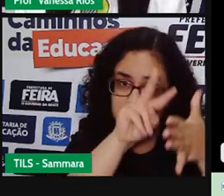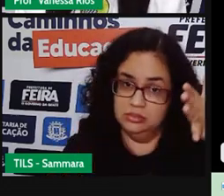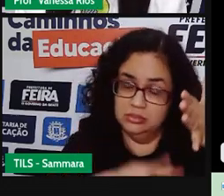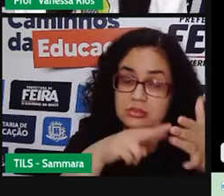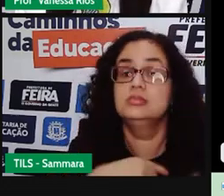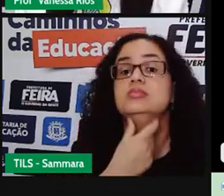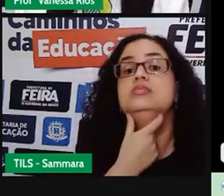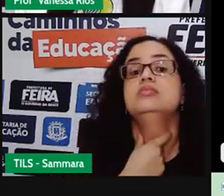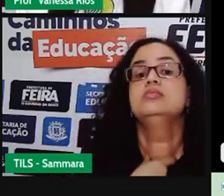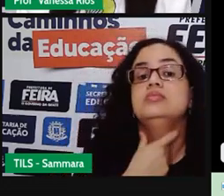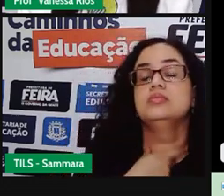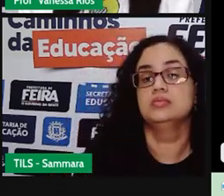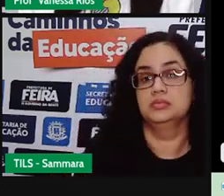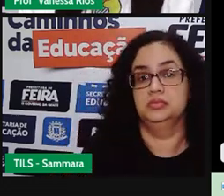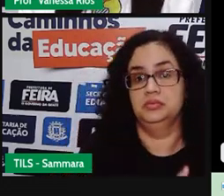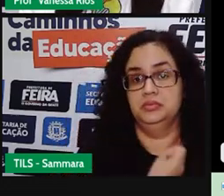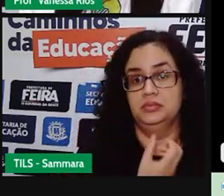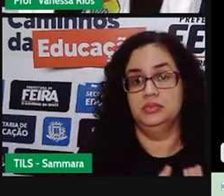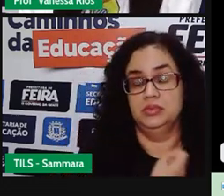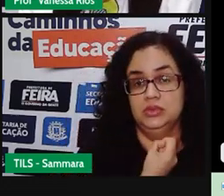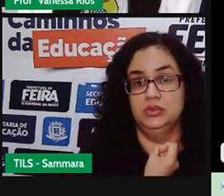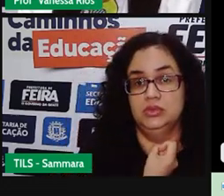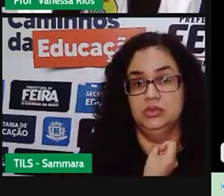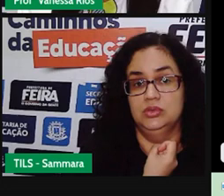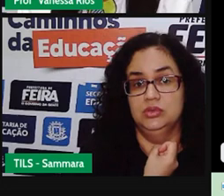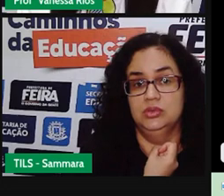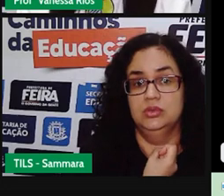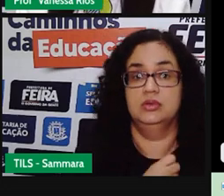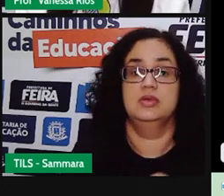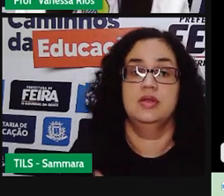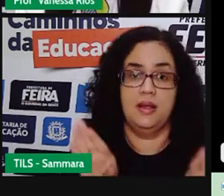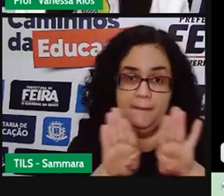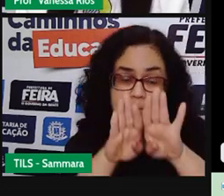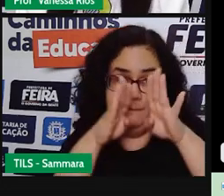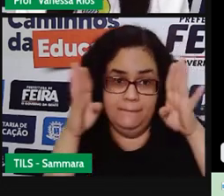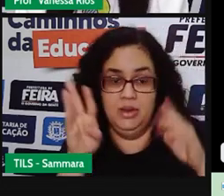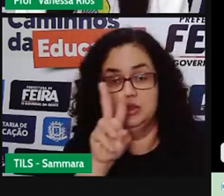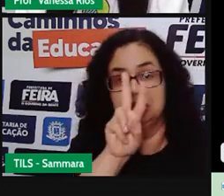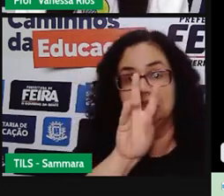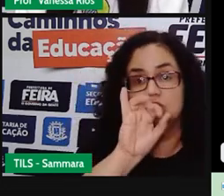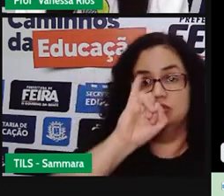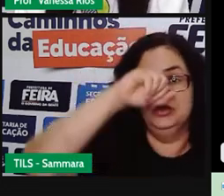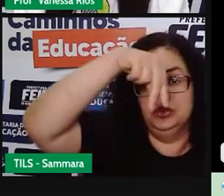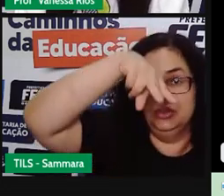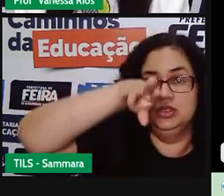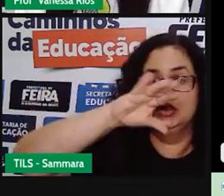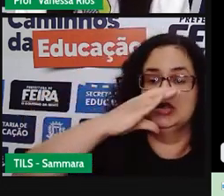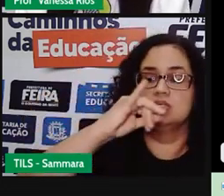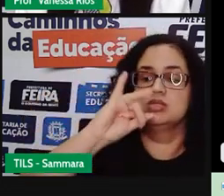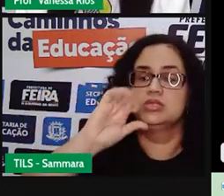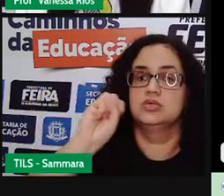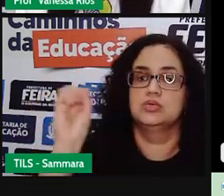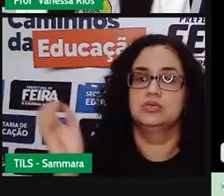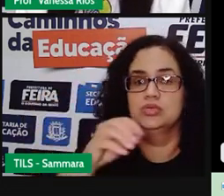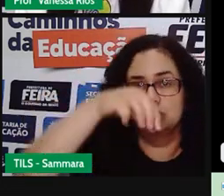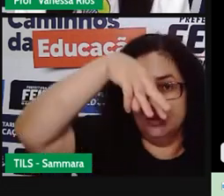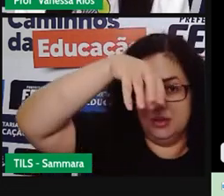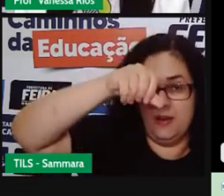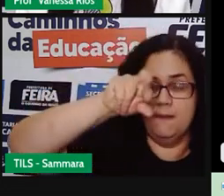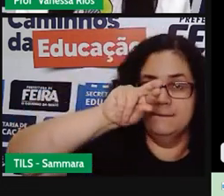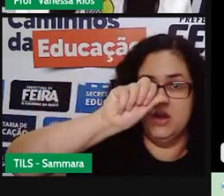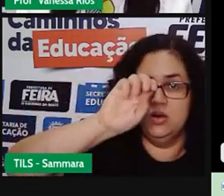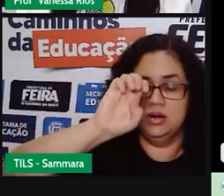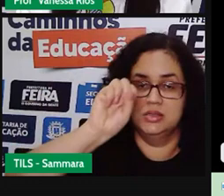de Moraes. Sou feita de madeira, madeira, matéria morta. Não há nada no